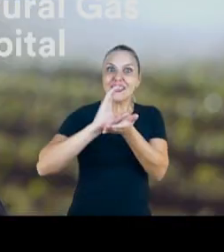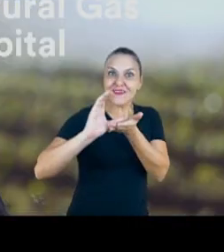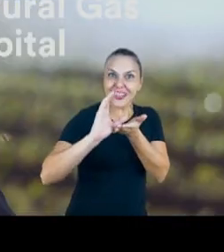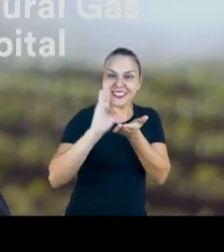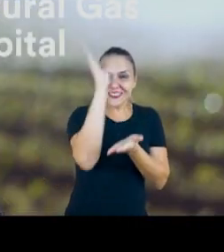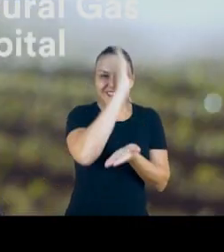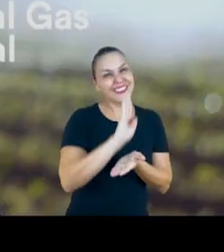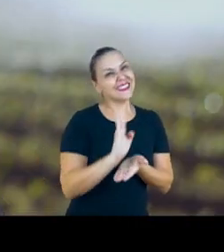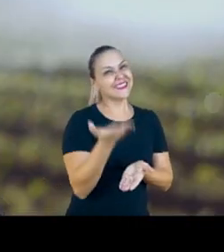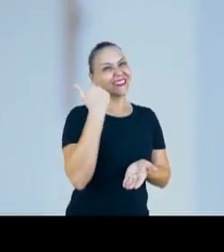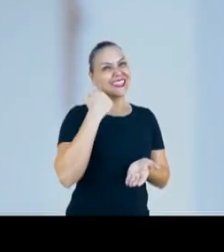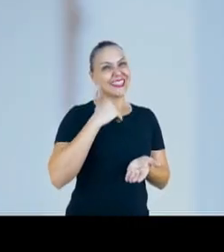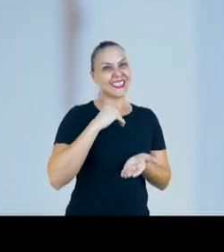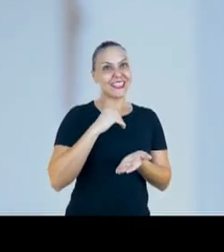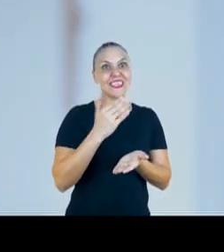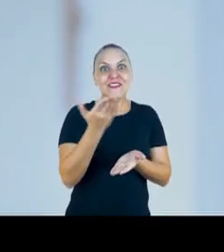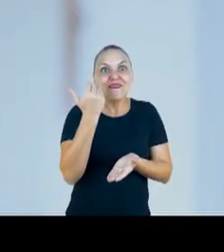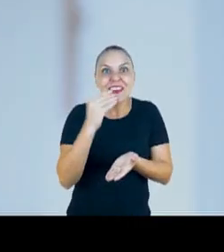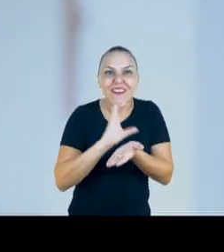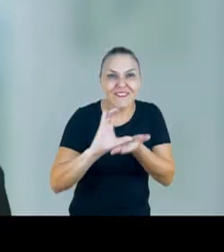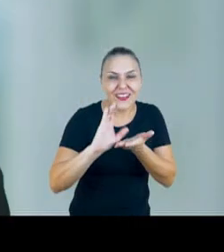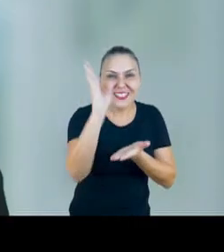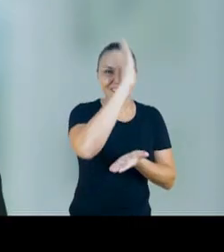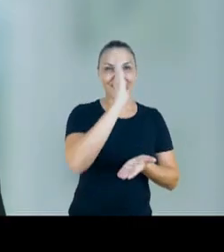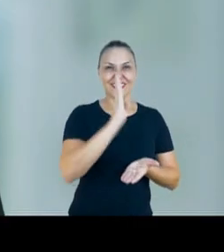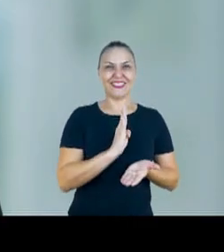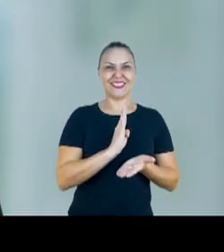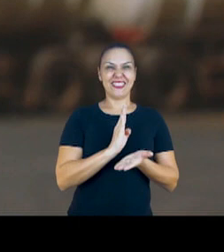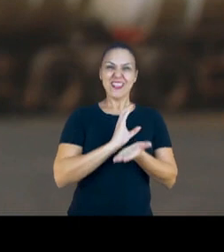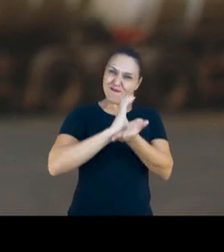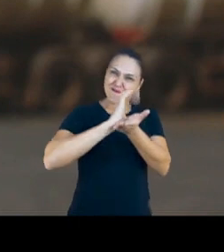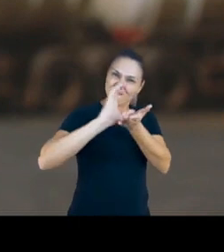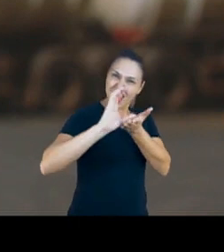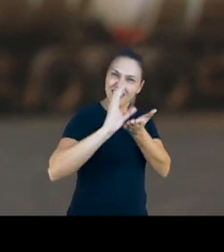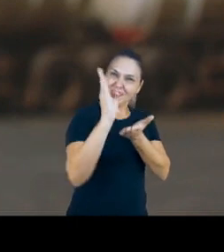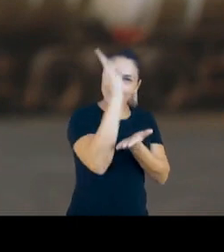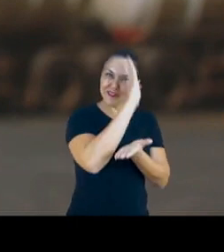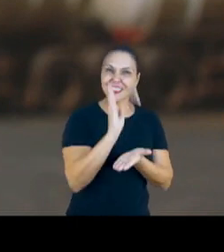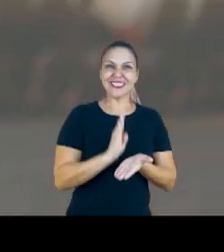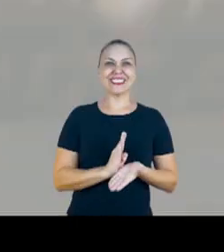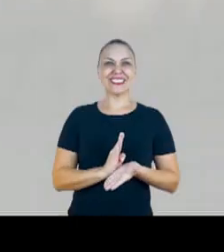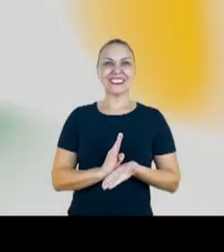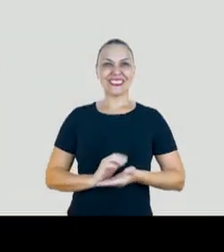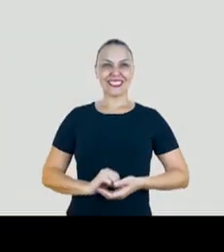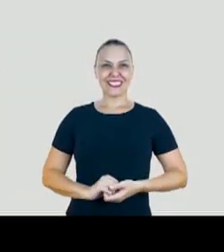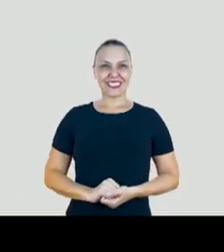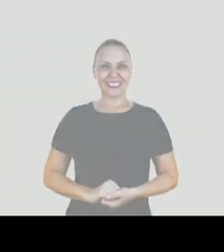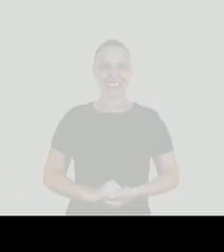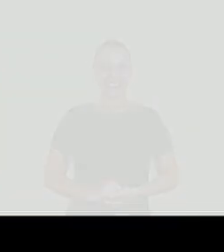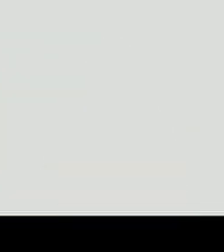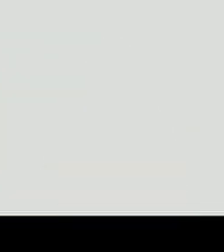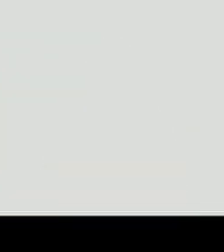Brasil. Inviertas em Brasil. Invest in Brasil. Touti Taibasi. Invest in Brasil.